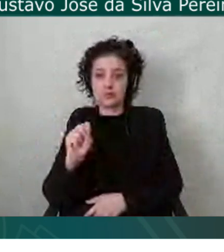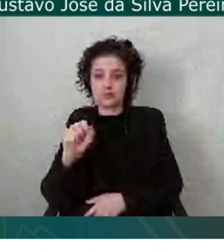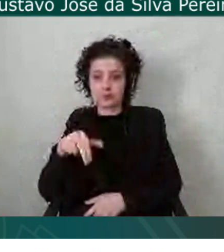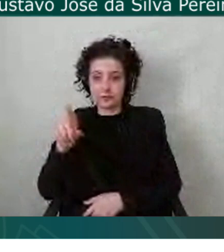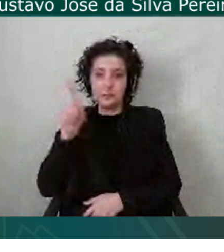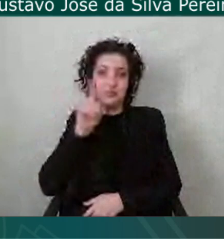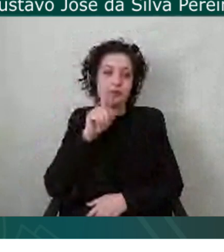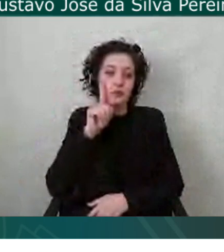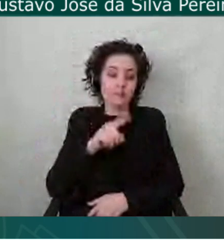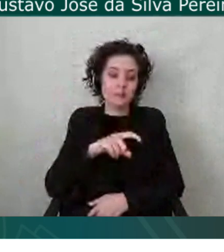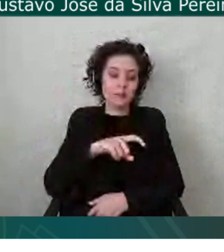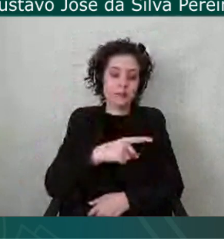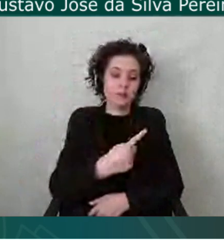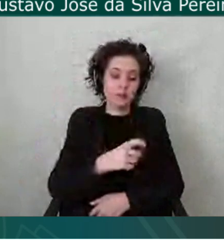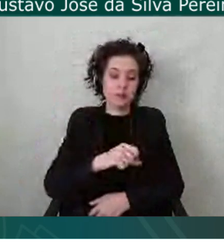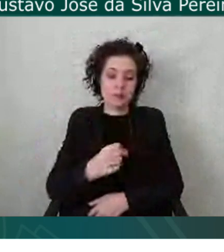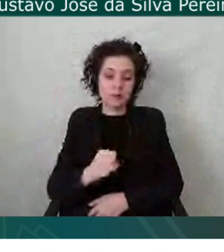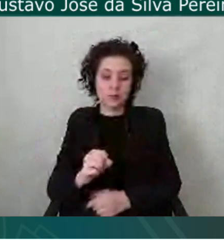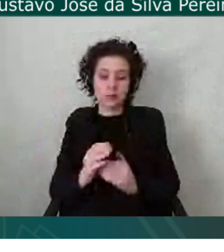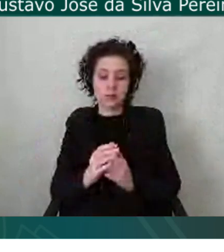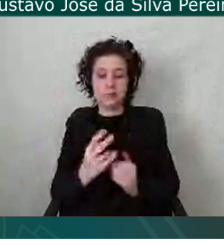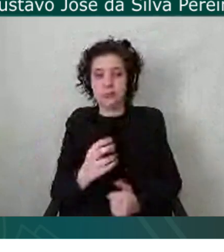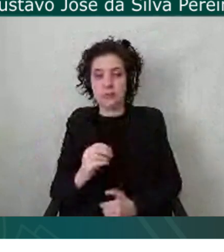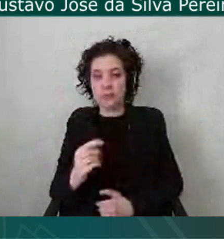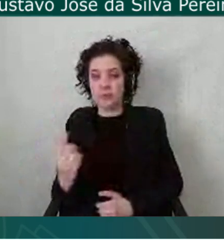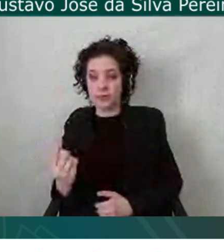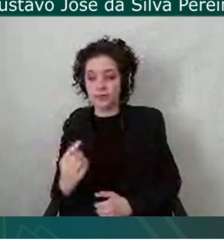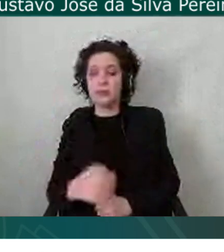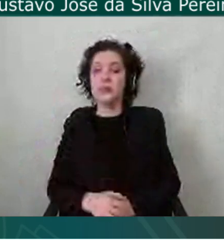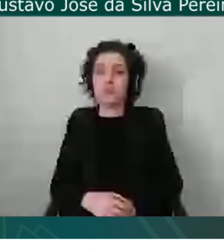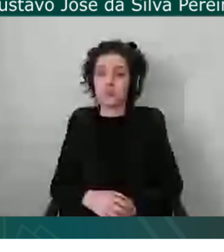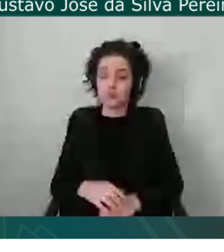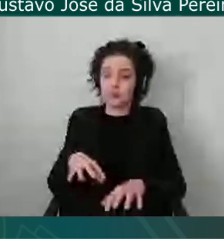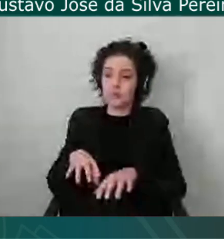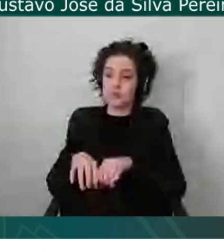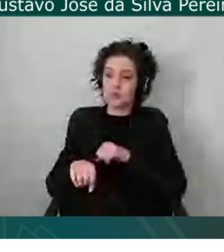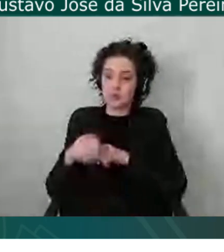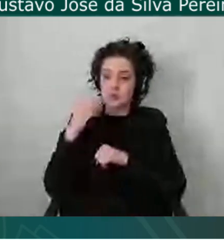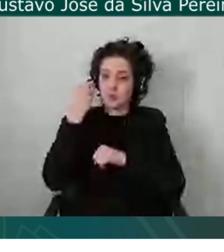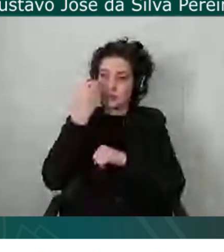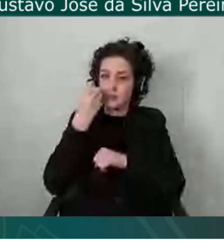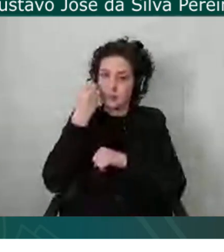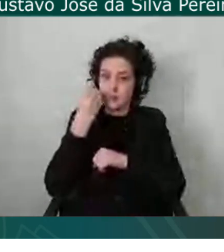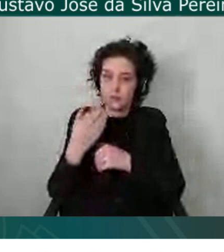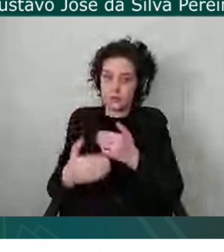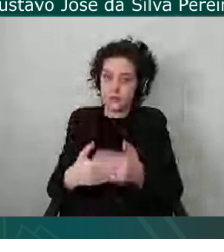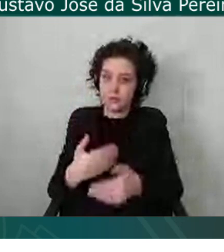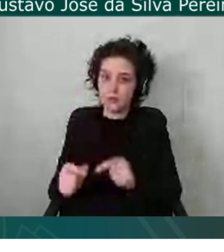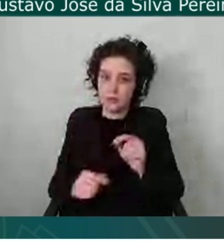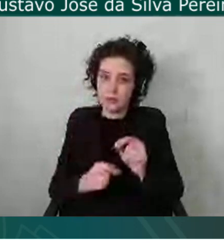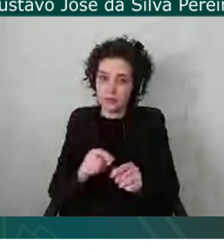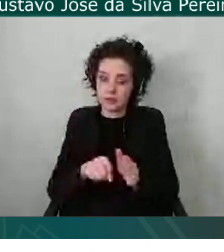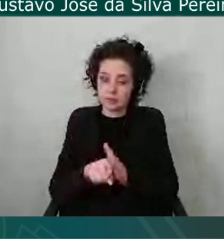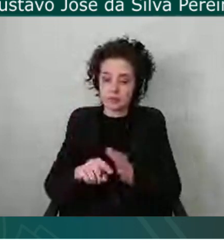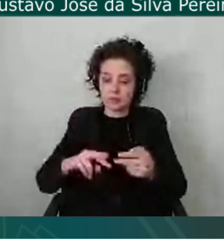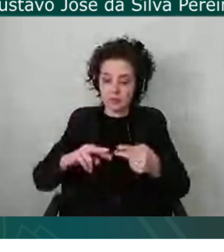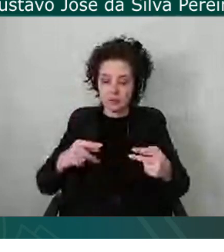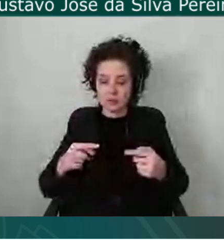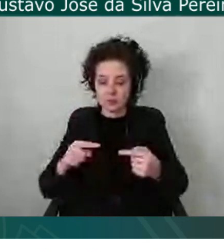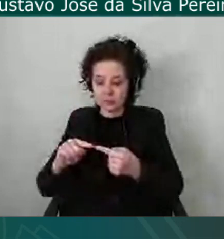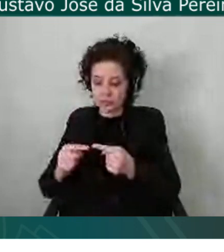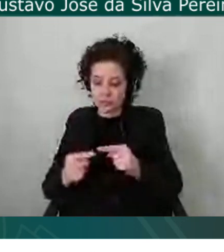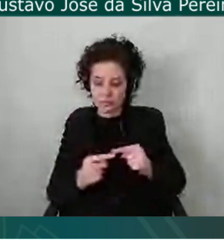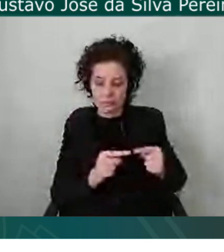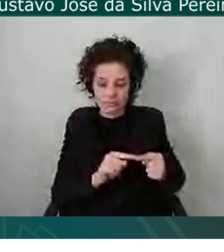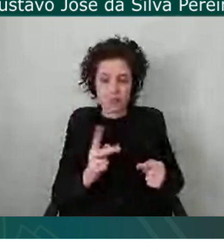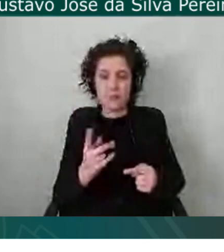98 a 2001, e tem uma sólida formação no estudo da recombinação do HIV-1 e da análise de genoma